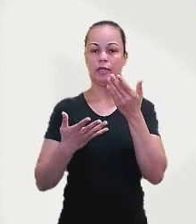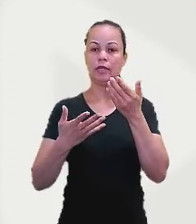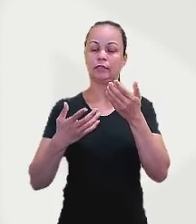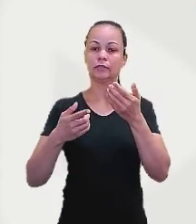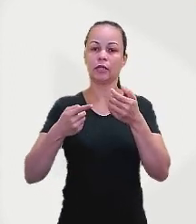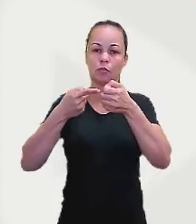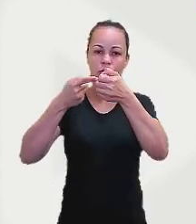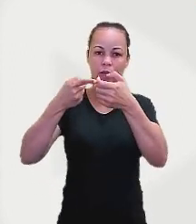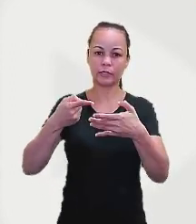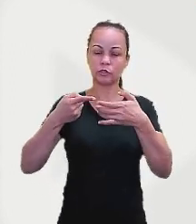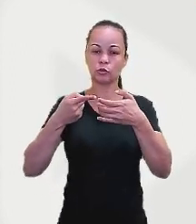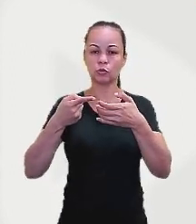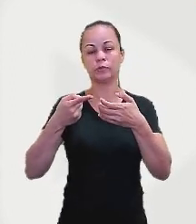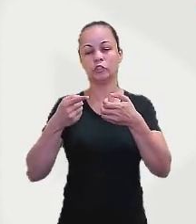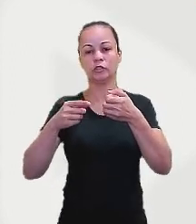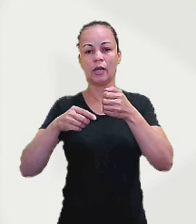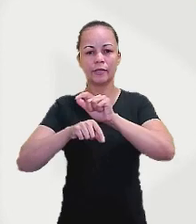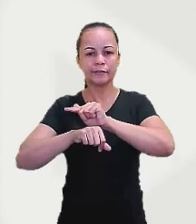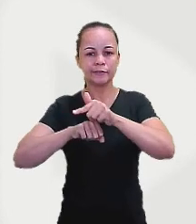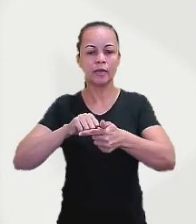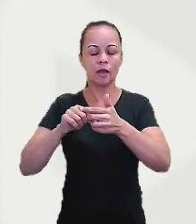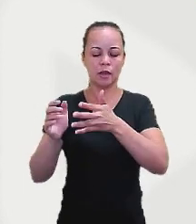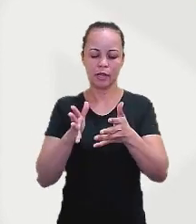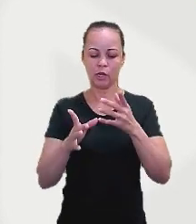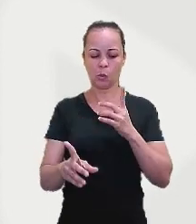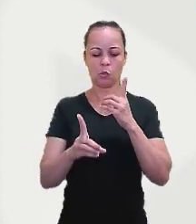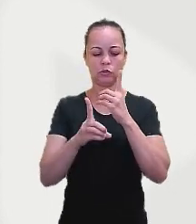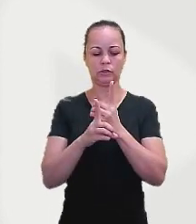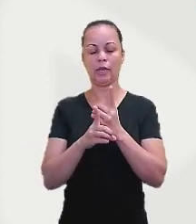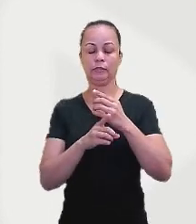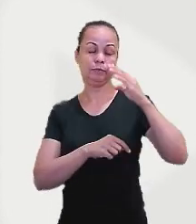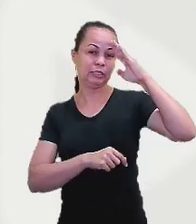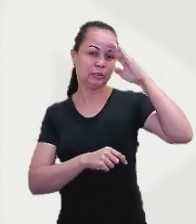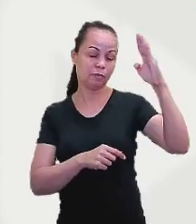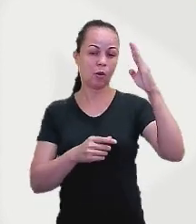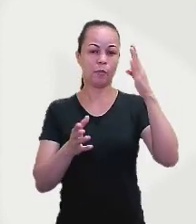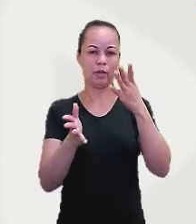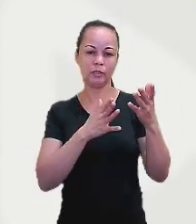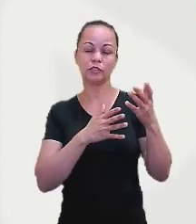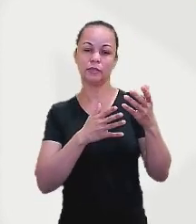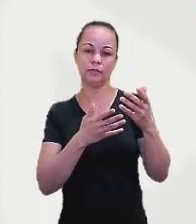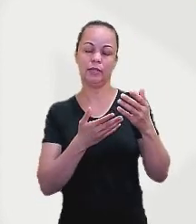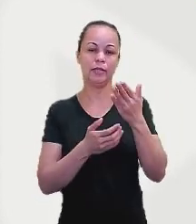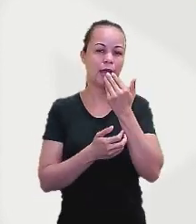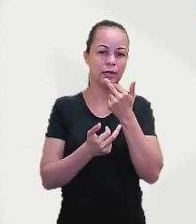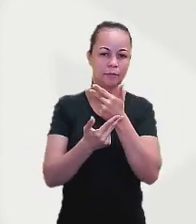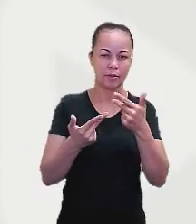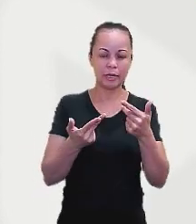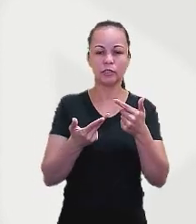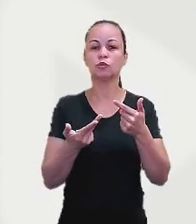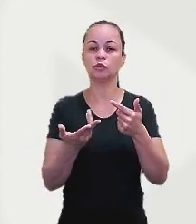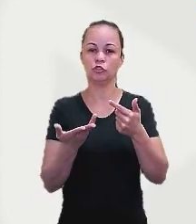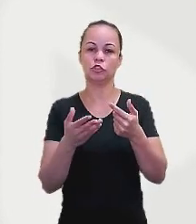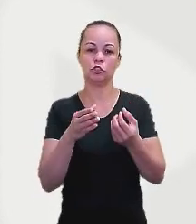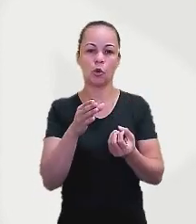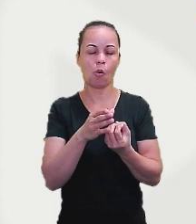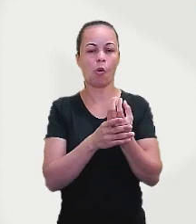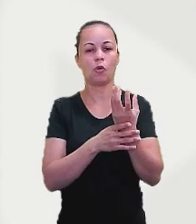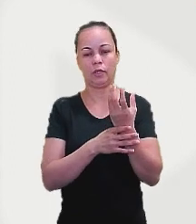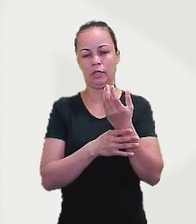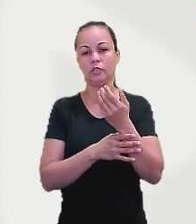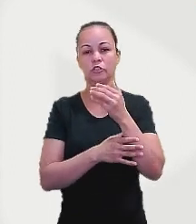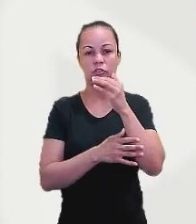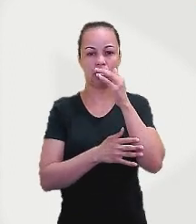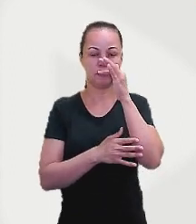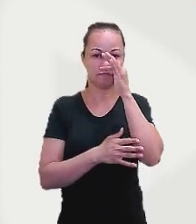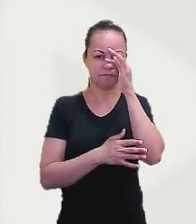são substâncias encontradas principalmente em alimentos de origem vegetal. Guarda essa informação. Eles fornecem a